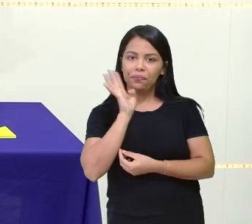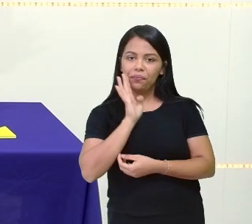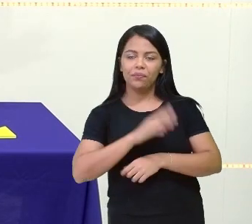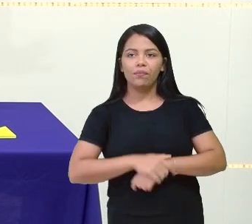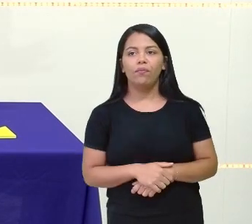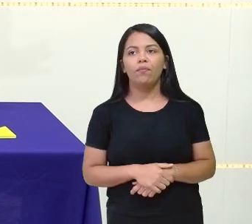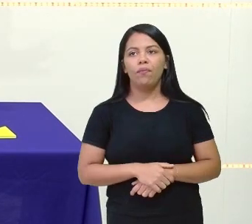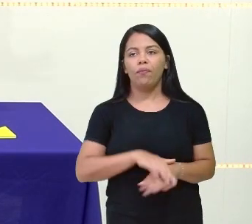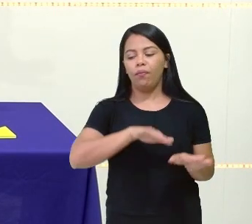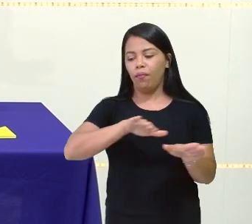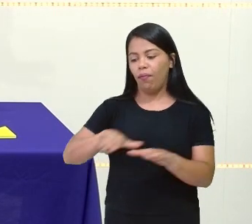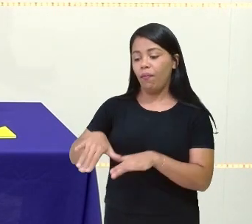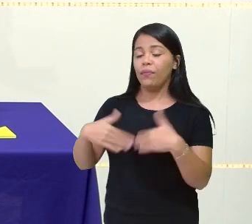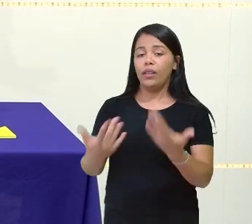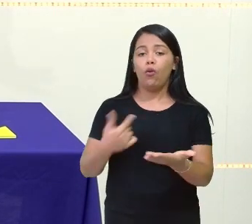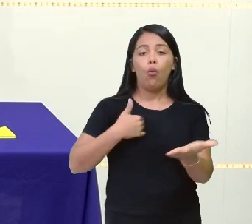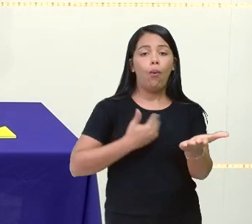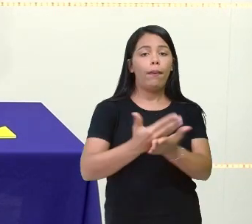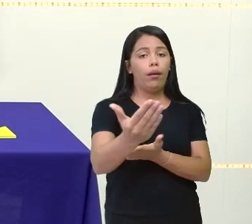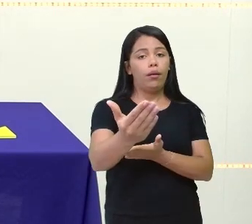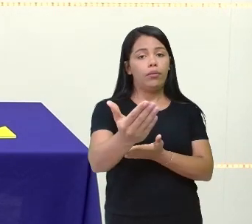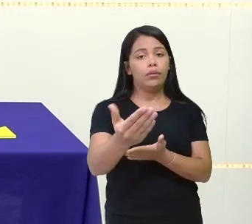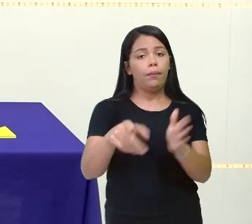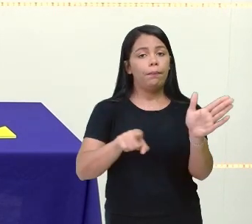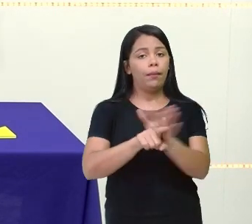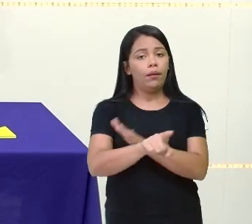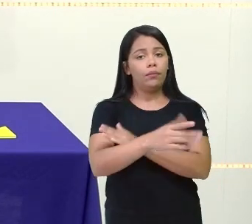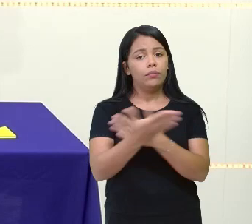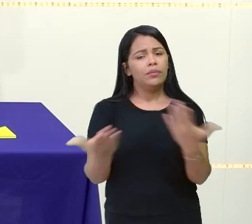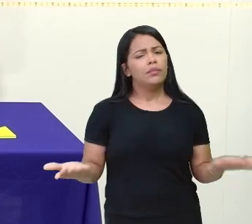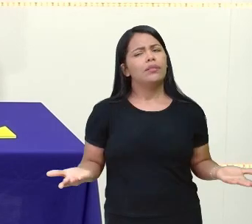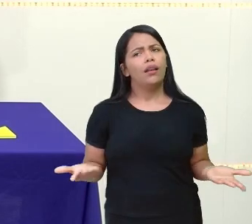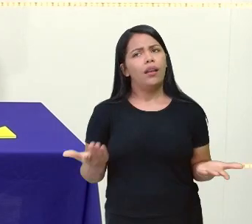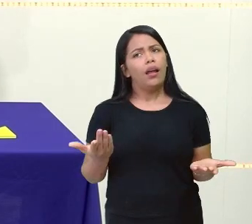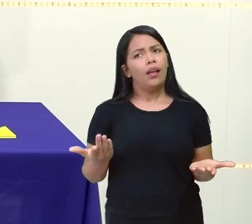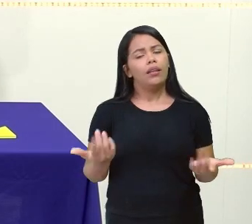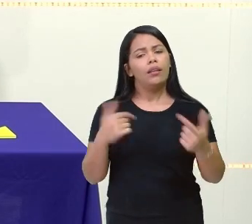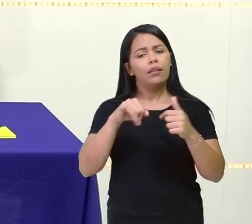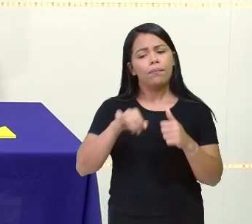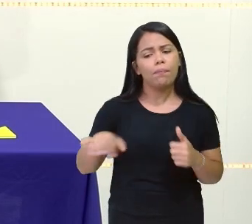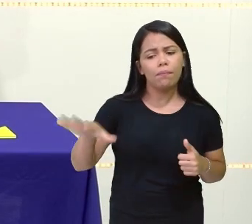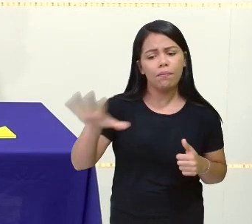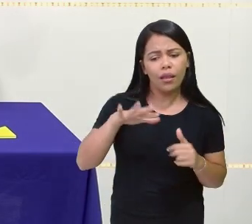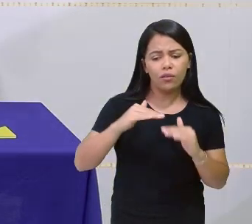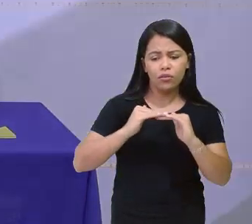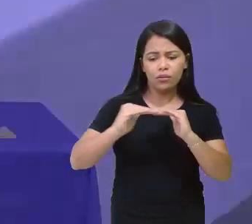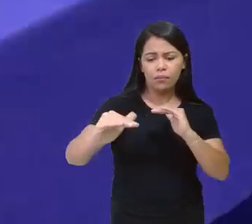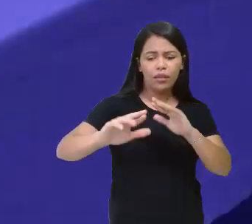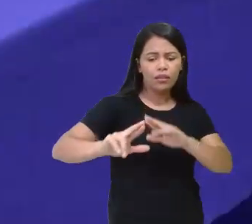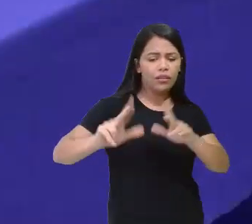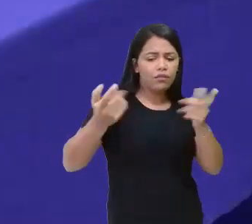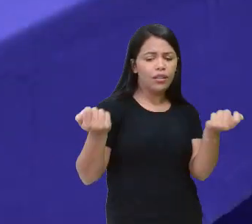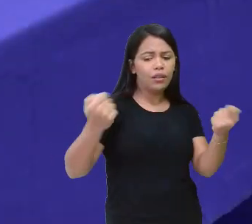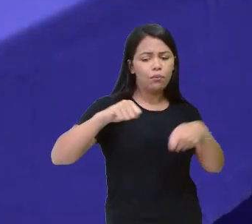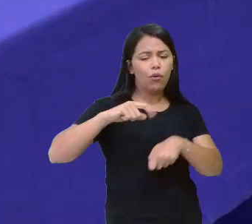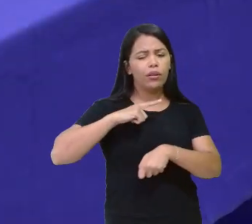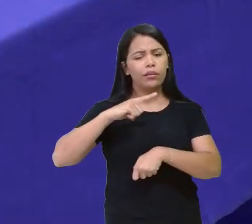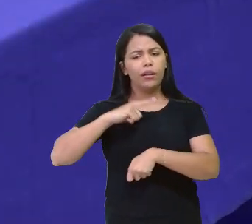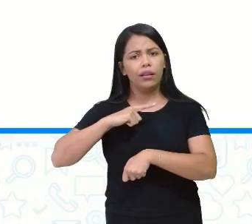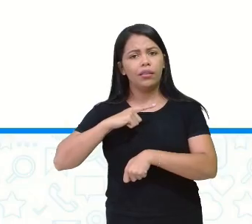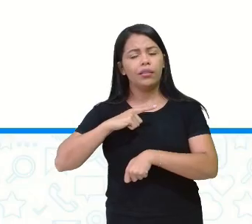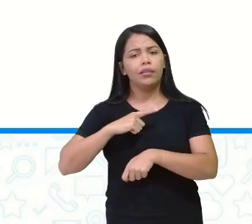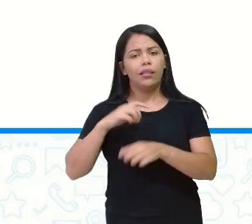E eu começo perguntando a vocês, será que figuras planas diferentes podem